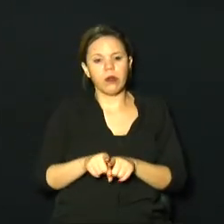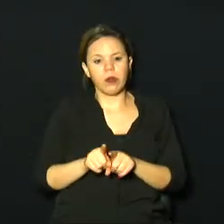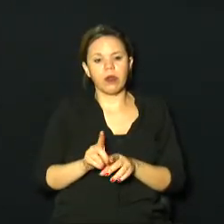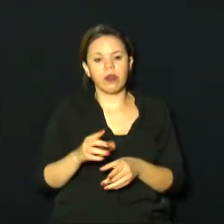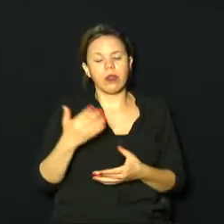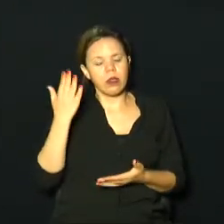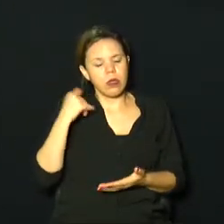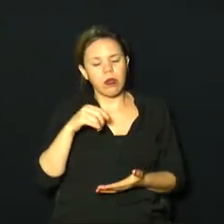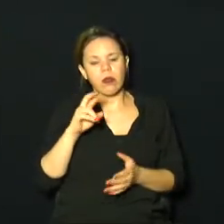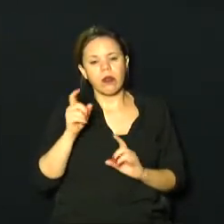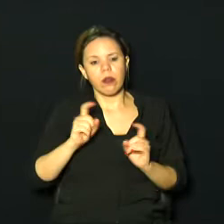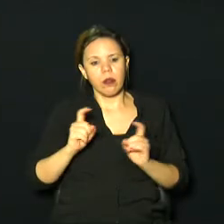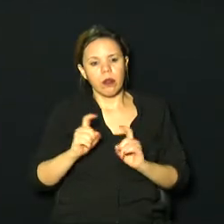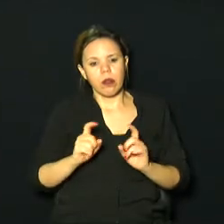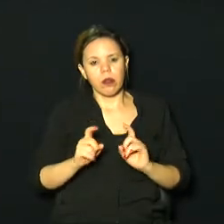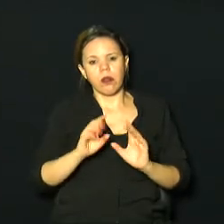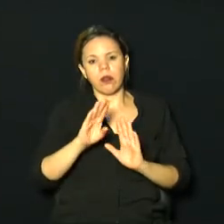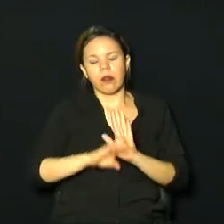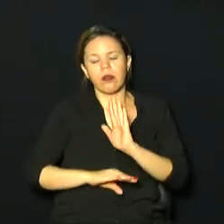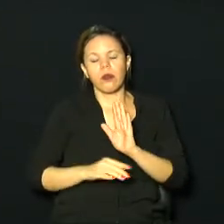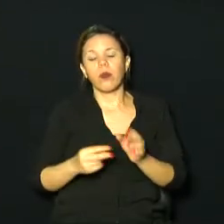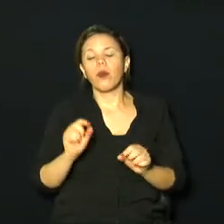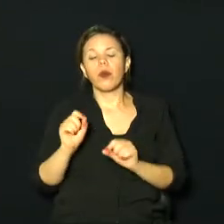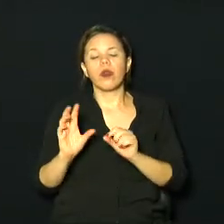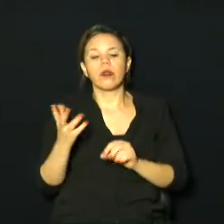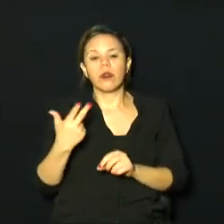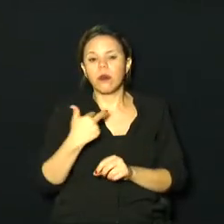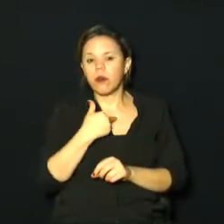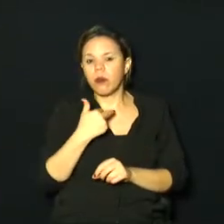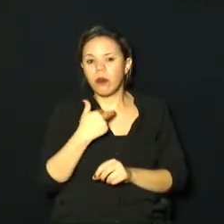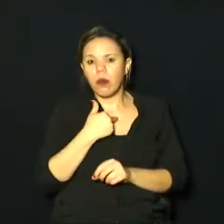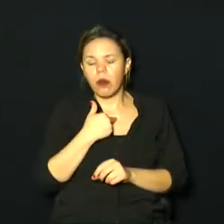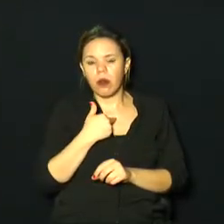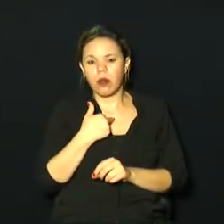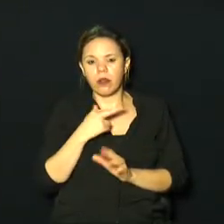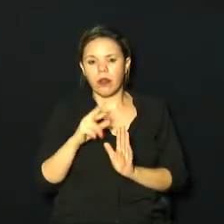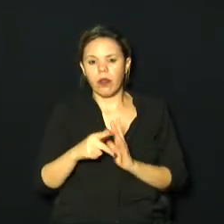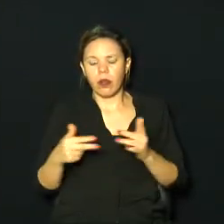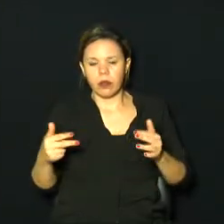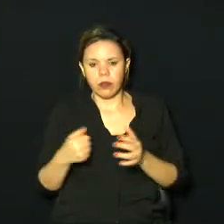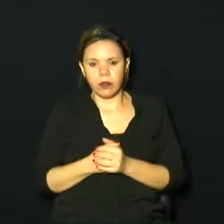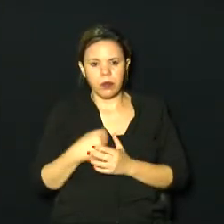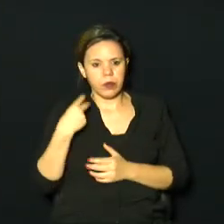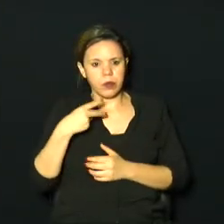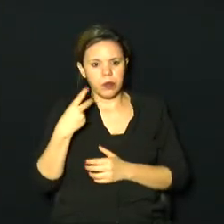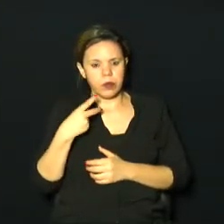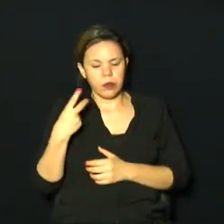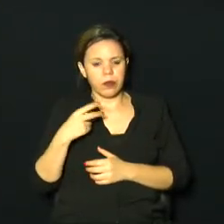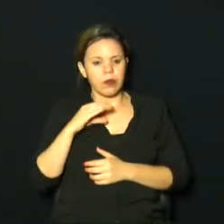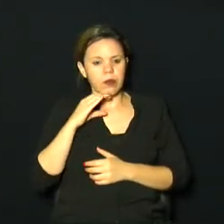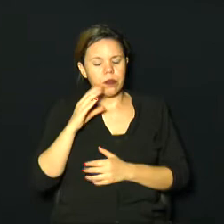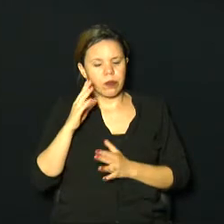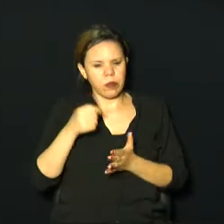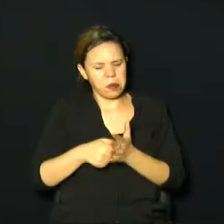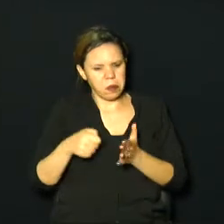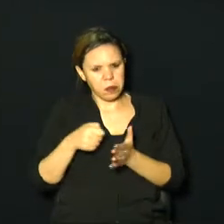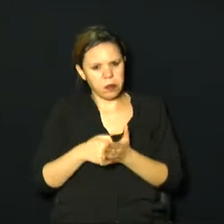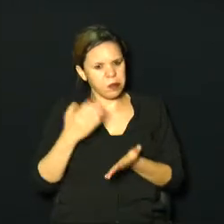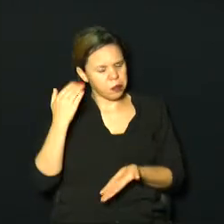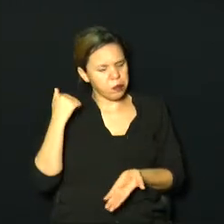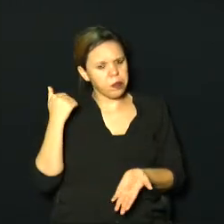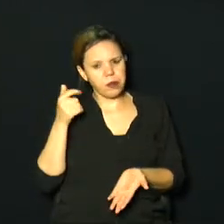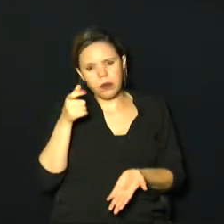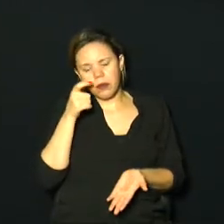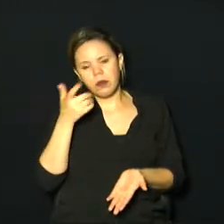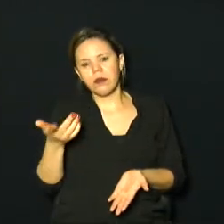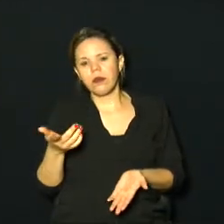reuniões. Mas o que não pode num chavão, isso serve para várias coisas, o vereador Carlão acompanha várias lutas e sabe, é que a